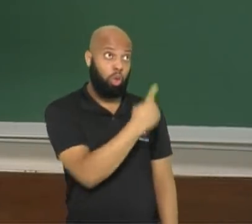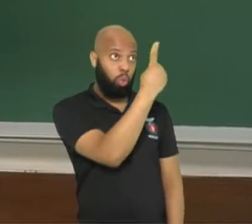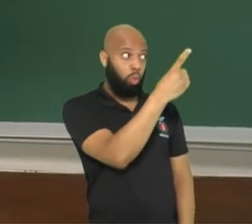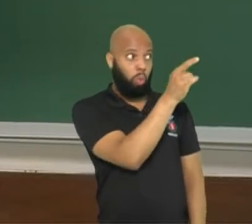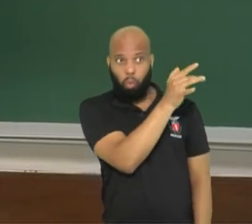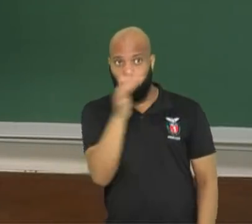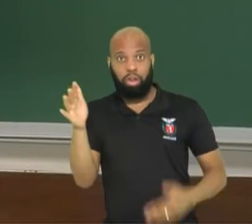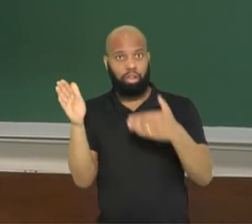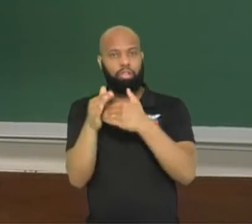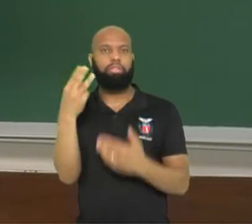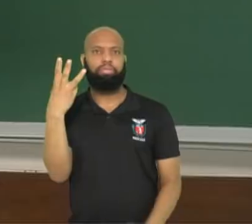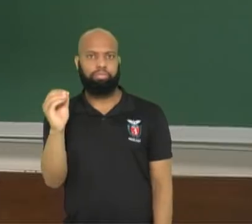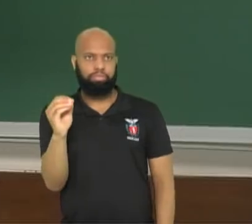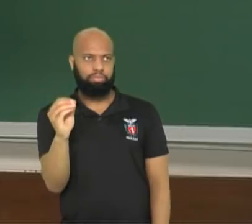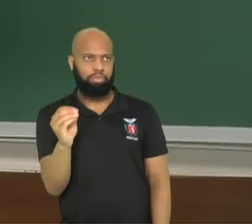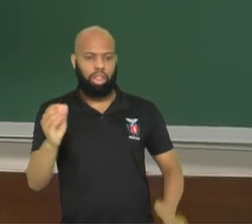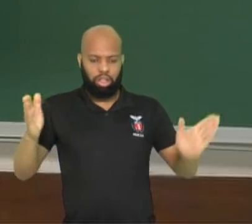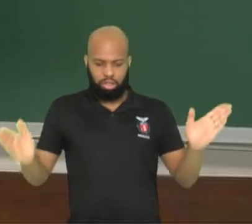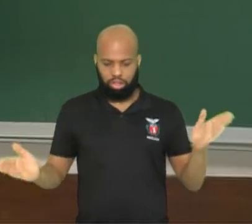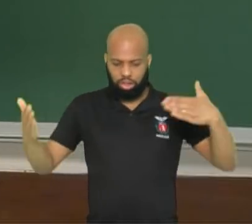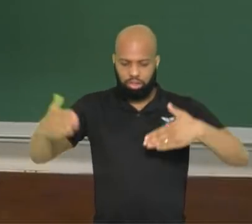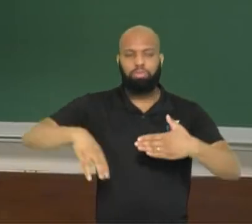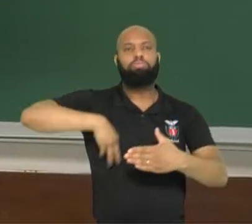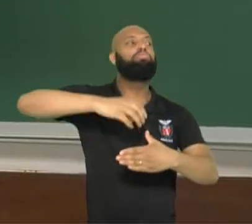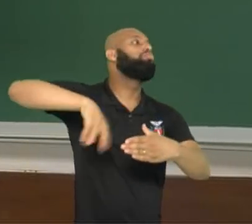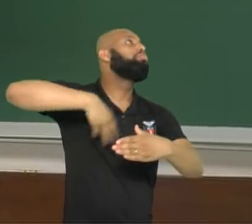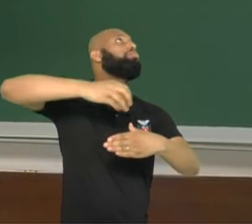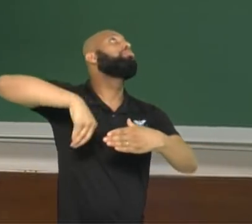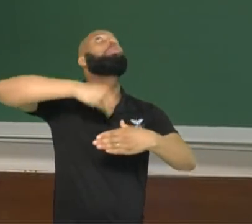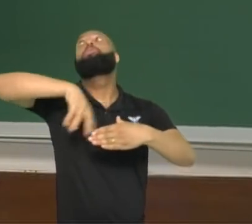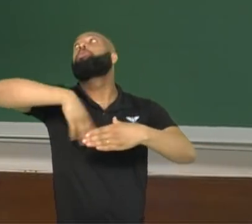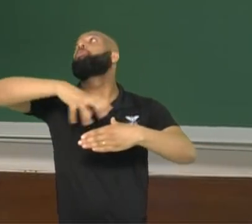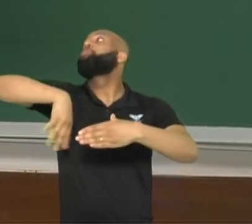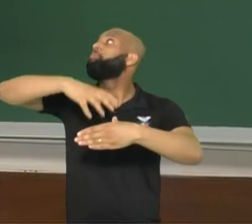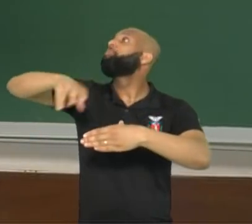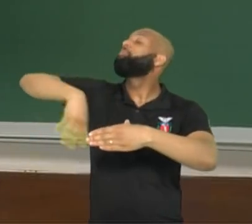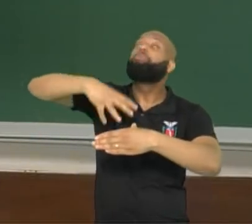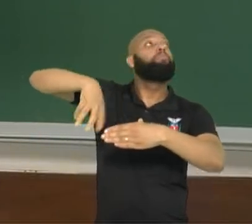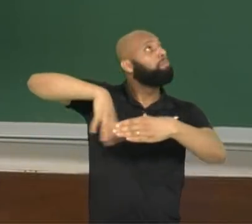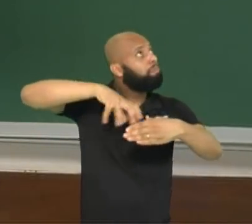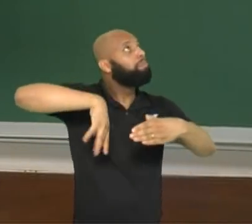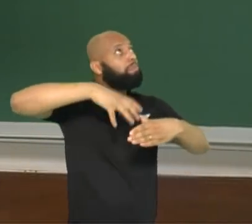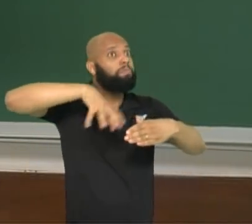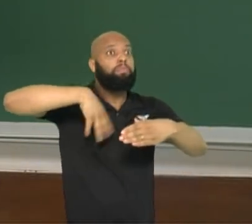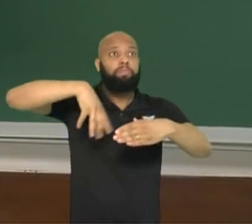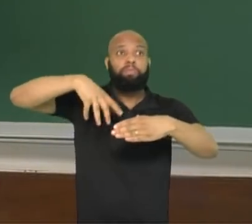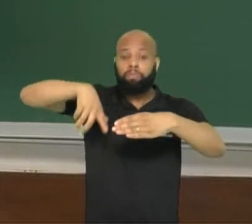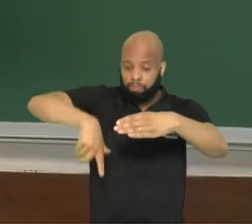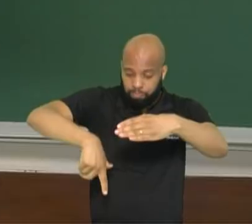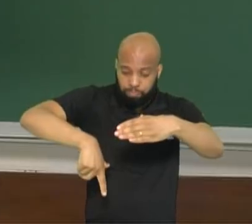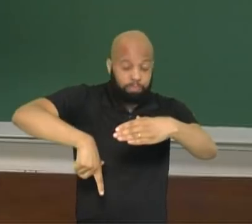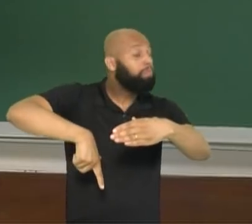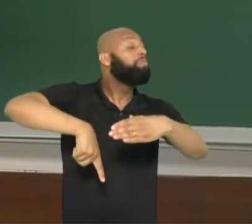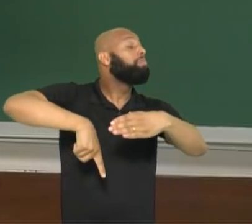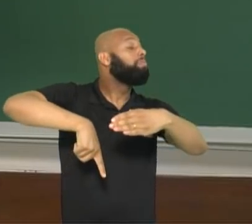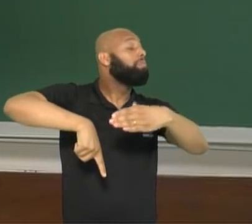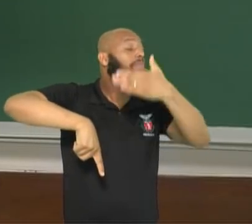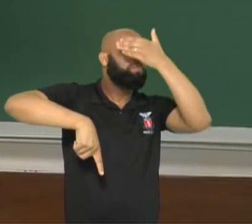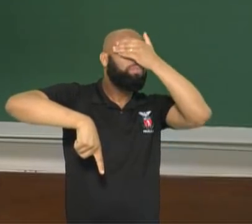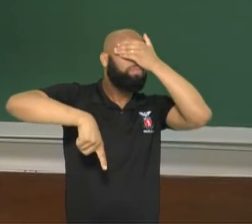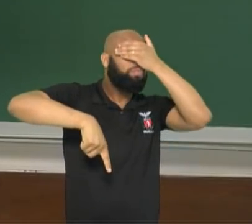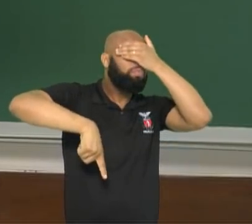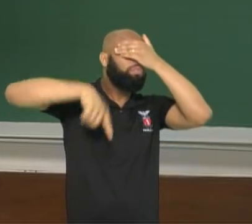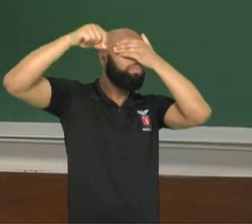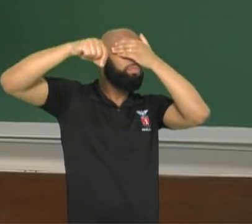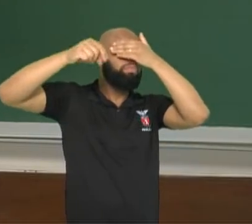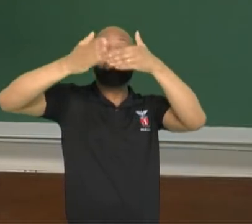a 30 e colocou numa urna e misturou lá, tá? Misturou e você vai sortear um papelzinho